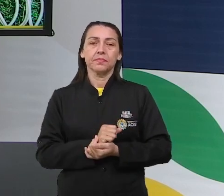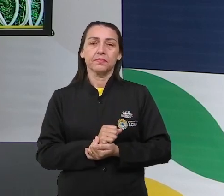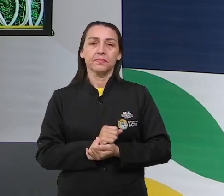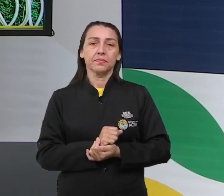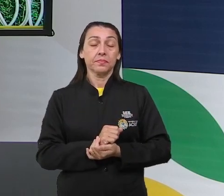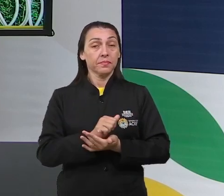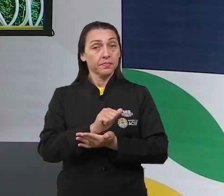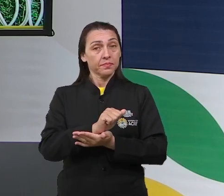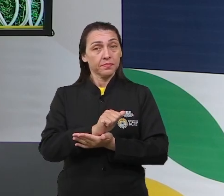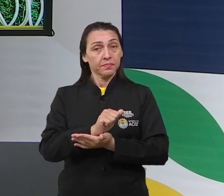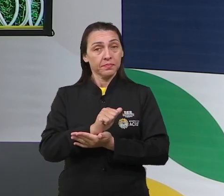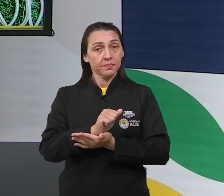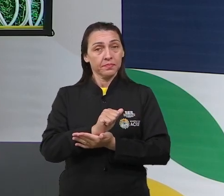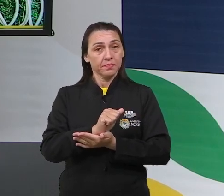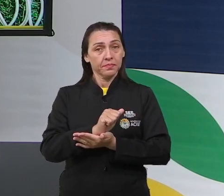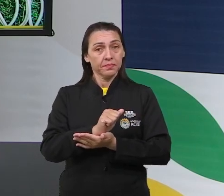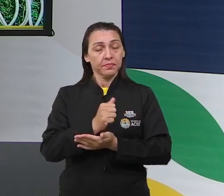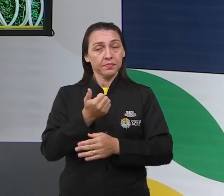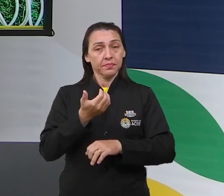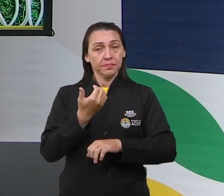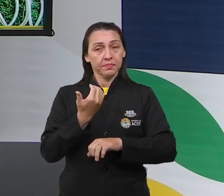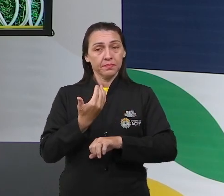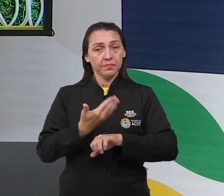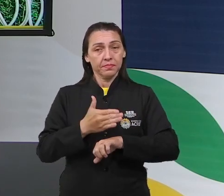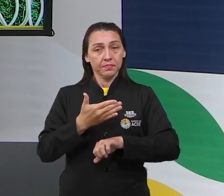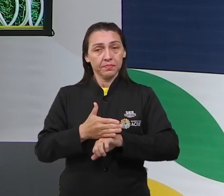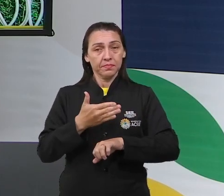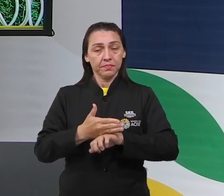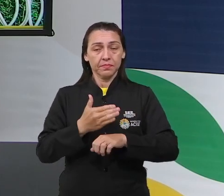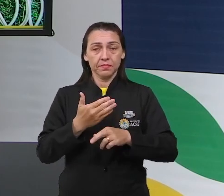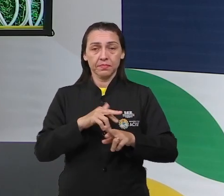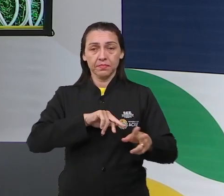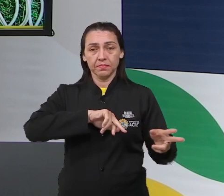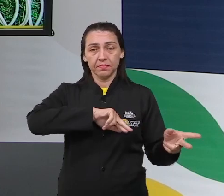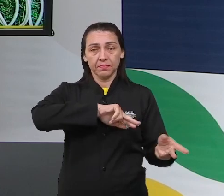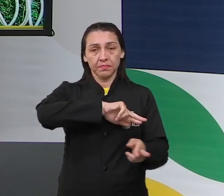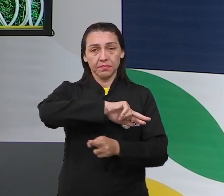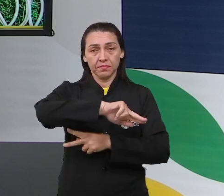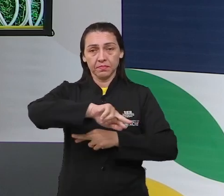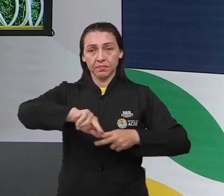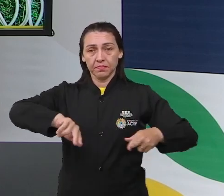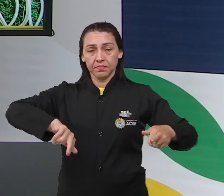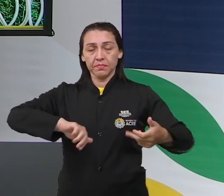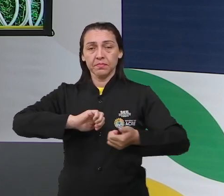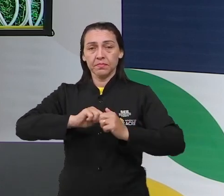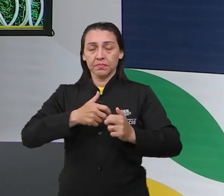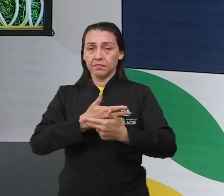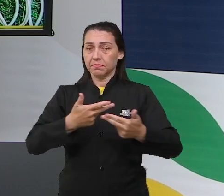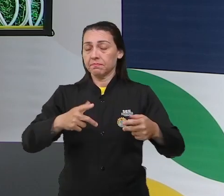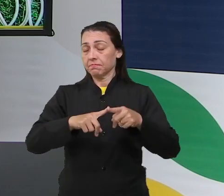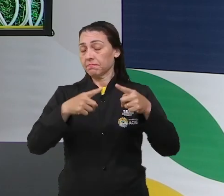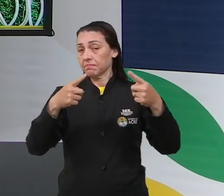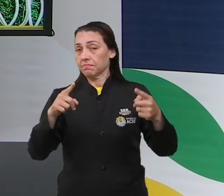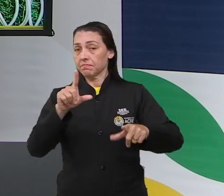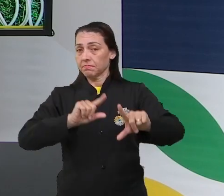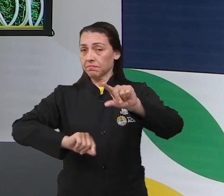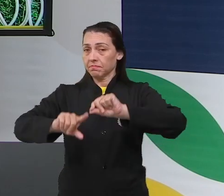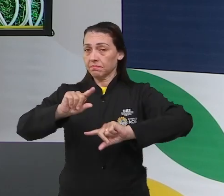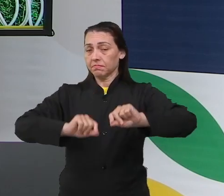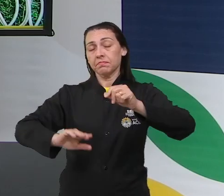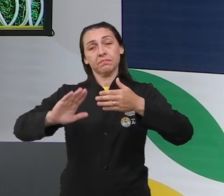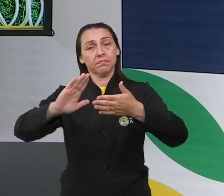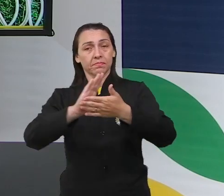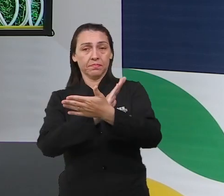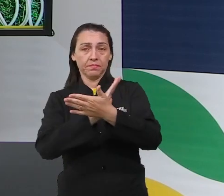são atividades, na verdade, muito variadas, então existem diversos tipos de esportes, mas eu selecionei